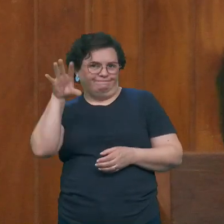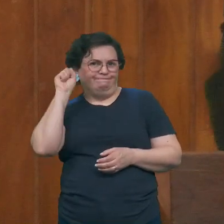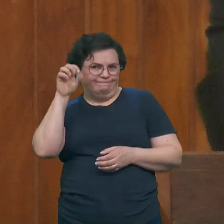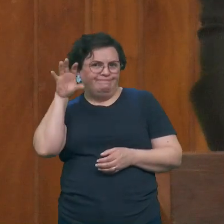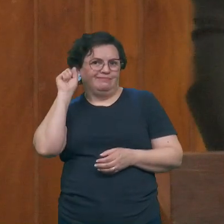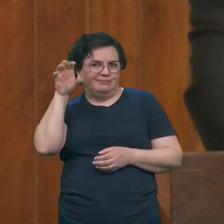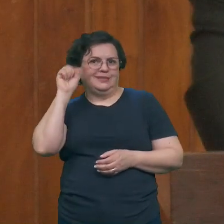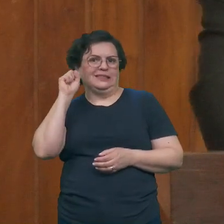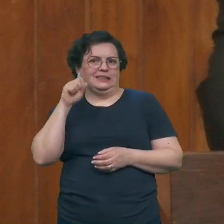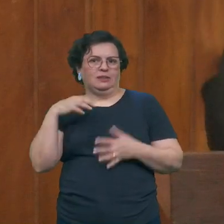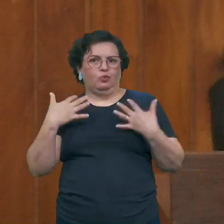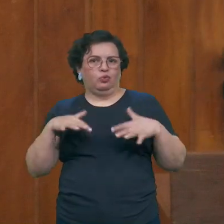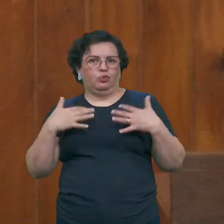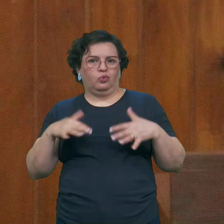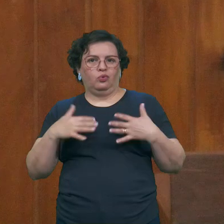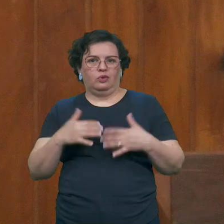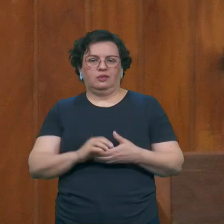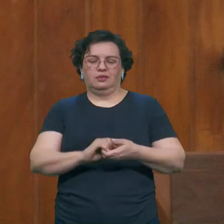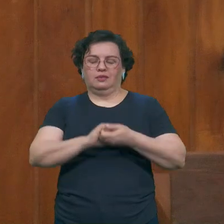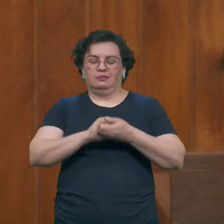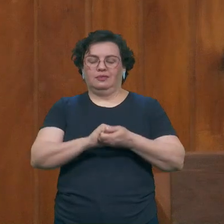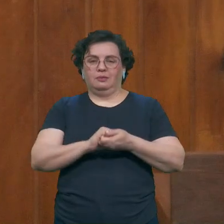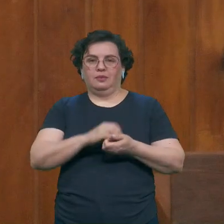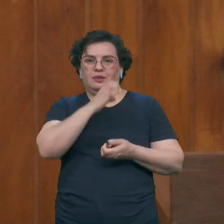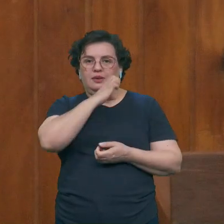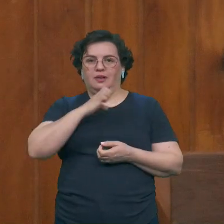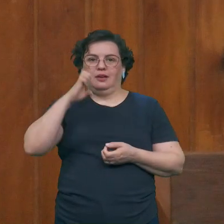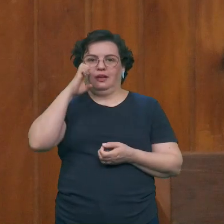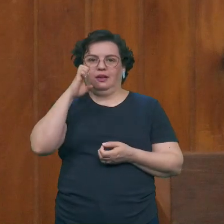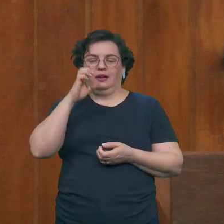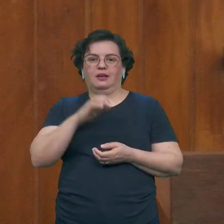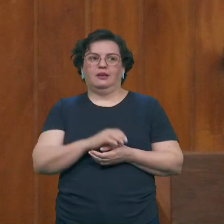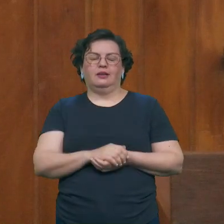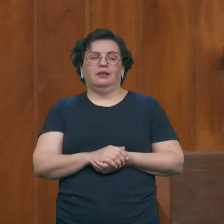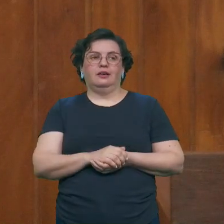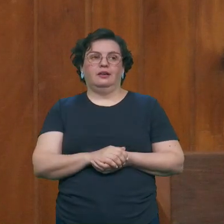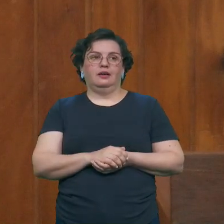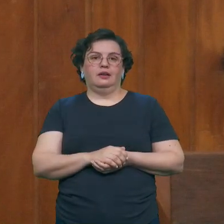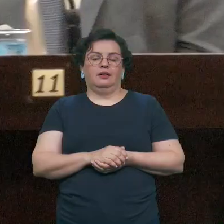né? Cumprimentar o vereador Elia Jeca,